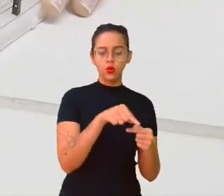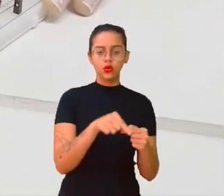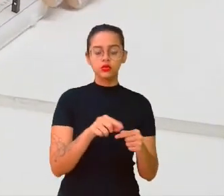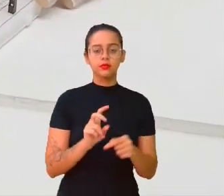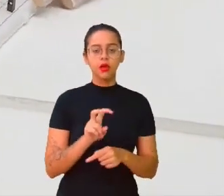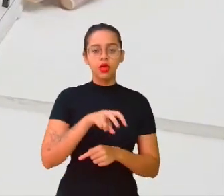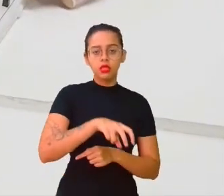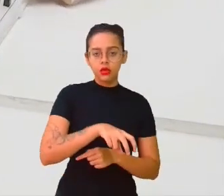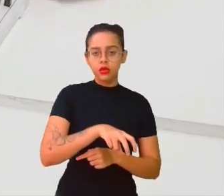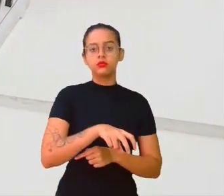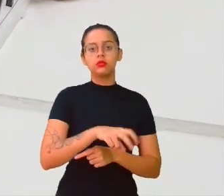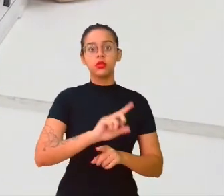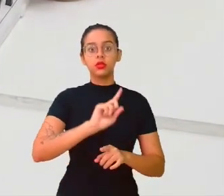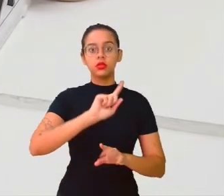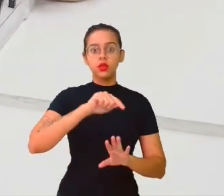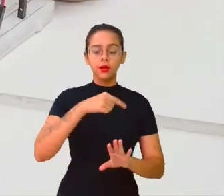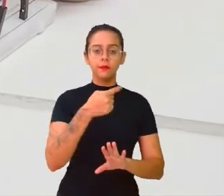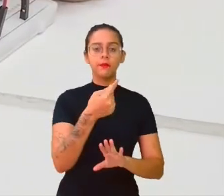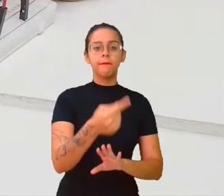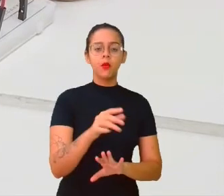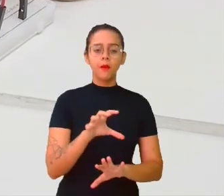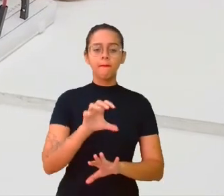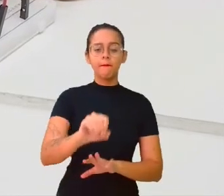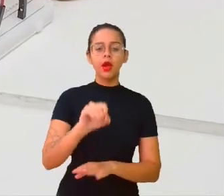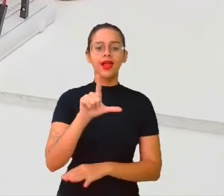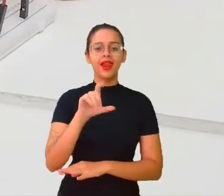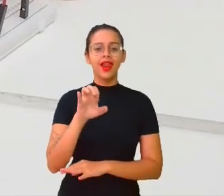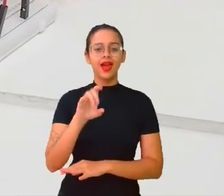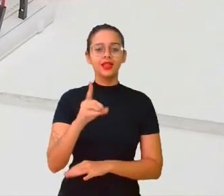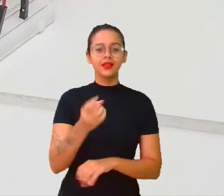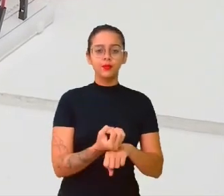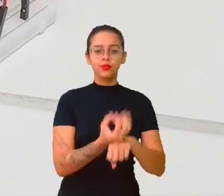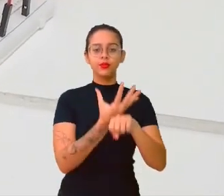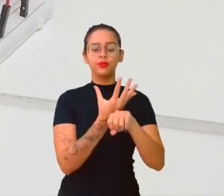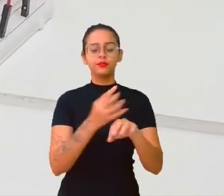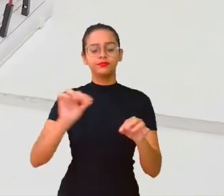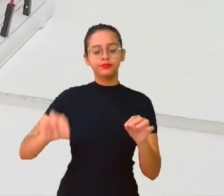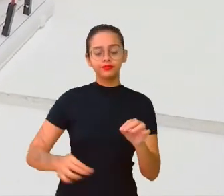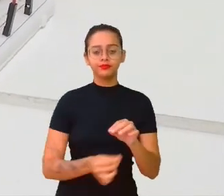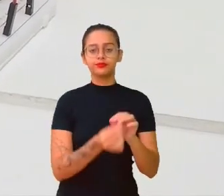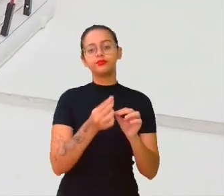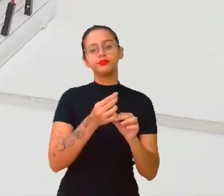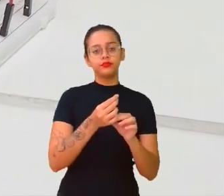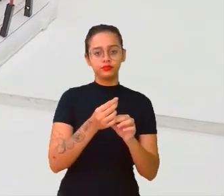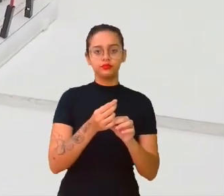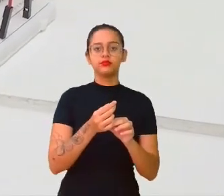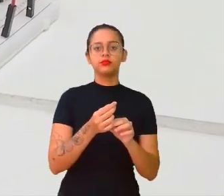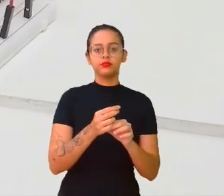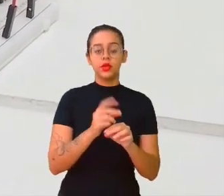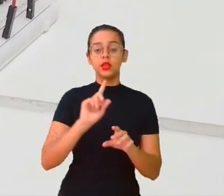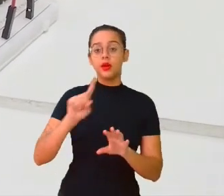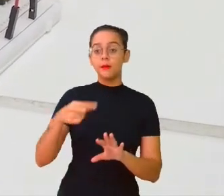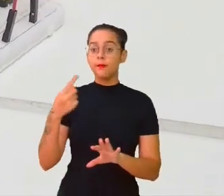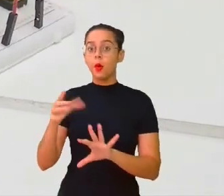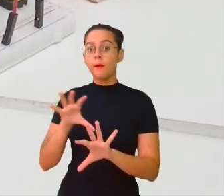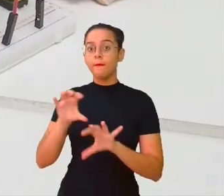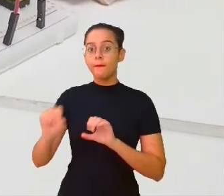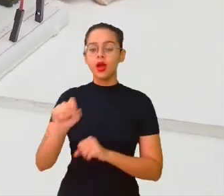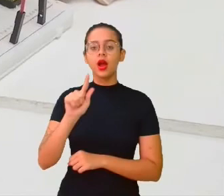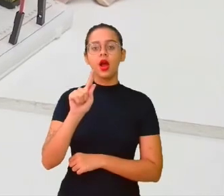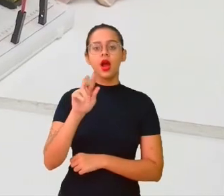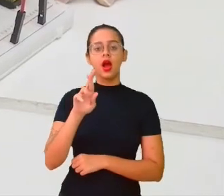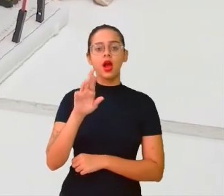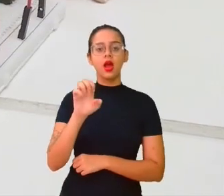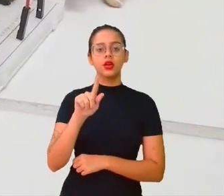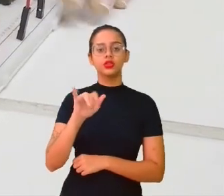aqui. Depois a gente pega o LED e coloca por aqui e pega o resistor. E bota na